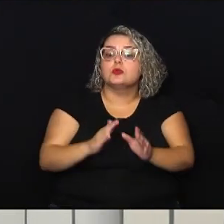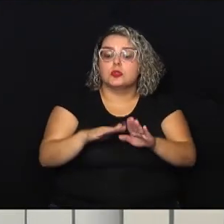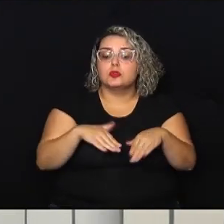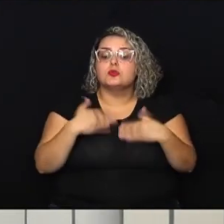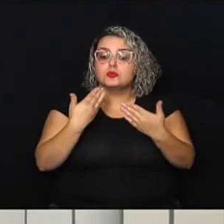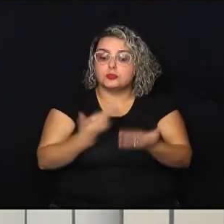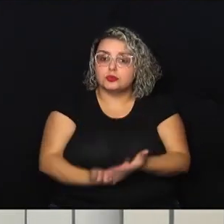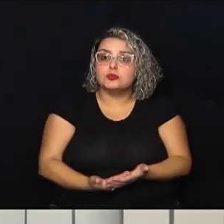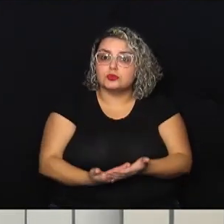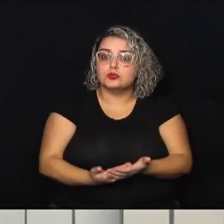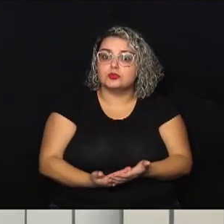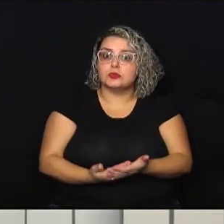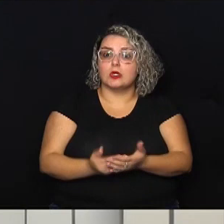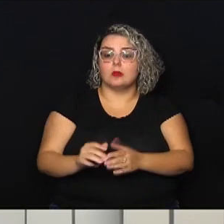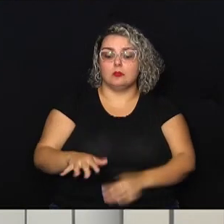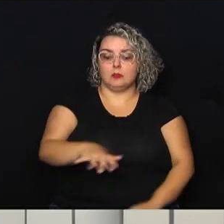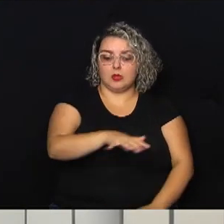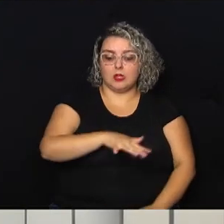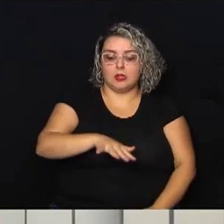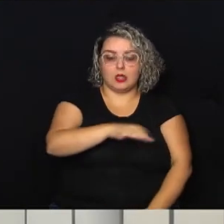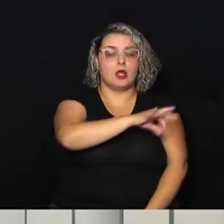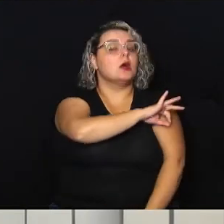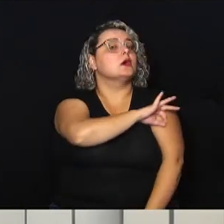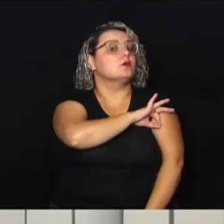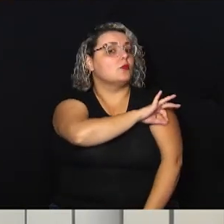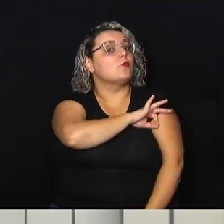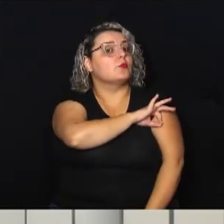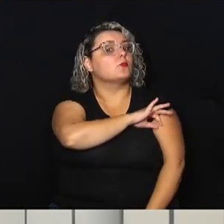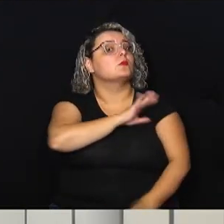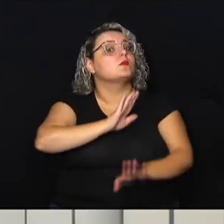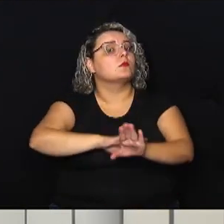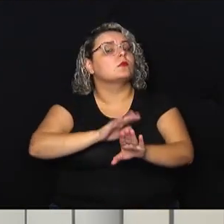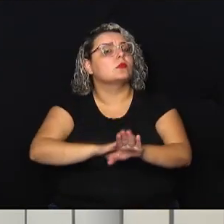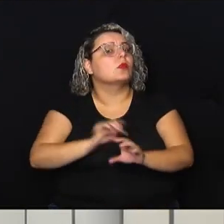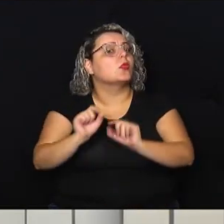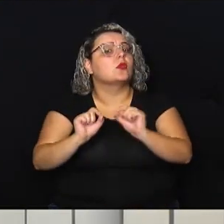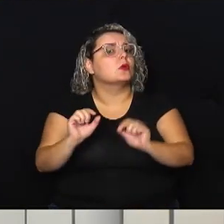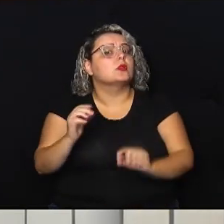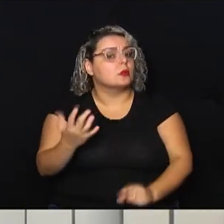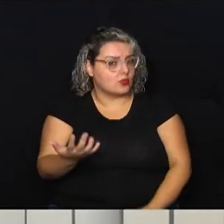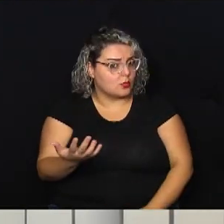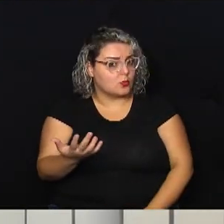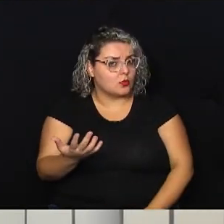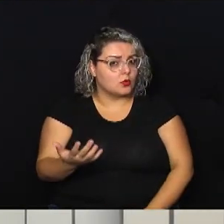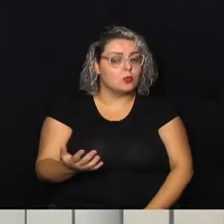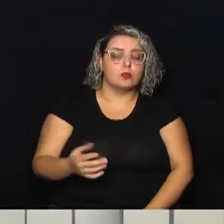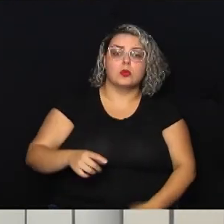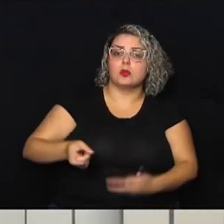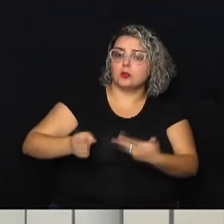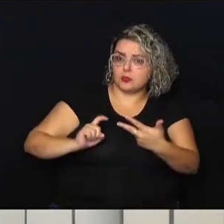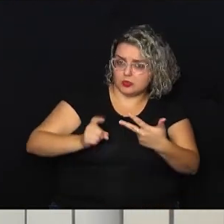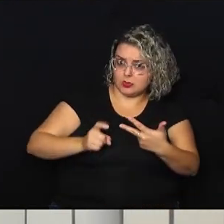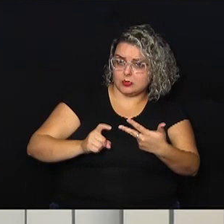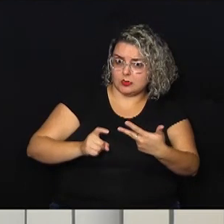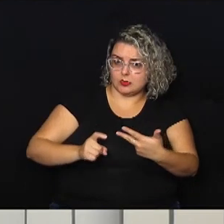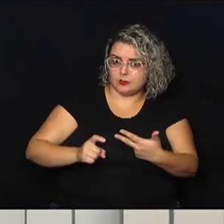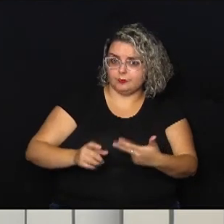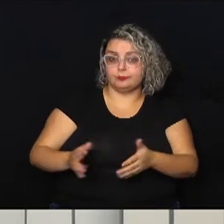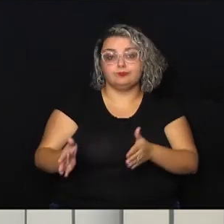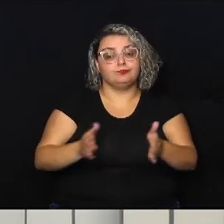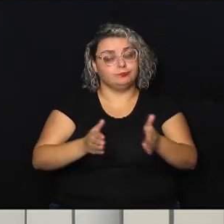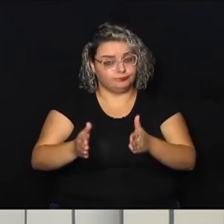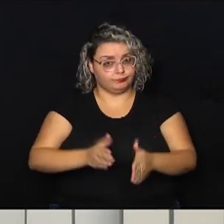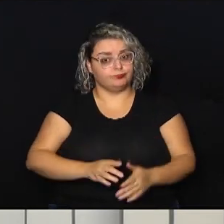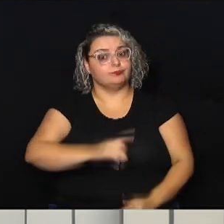requerimento direcionado à Prefeitura sobre as medidas que estão sendo tomadas pelo Executivo sobre a situação